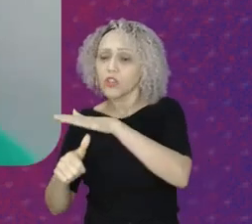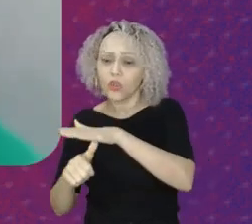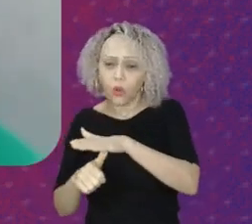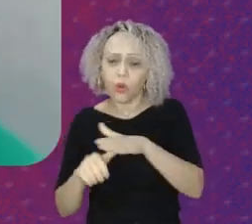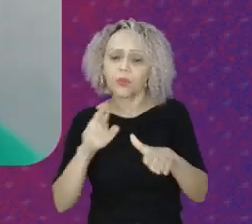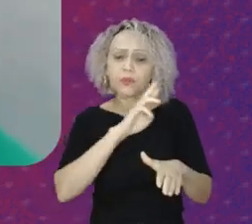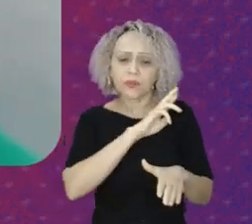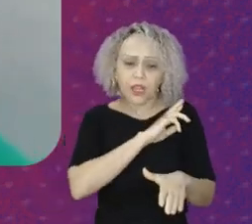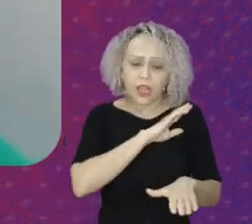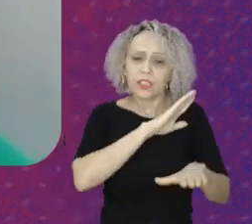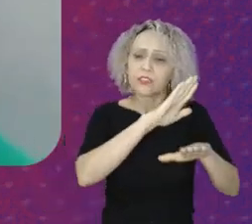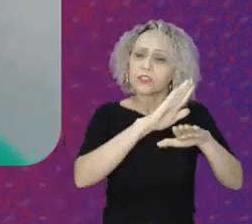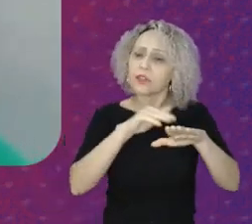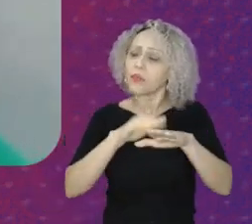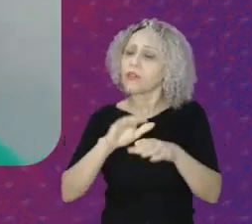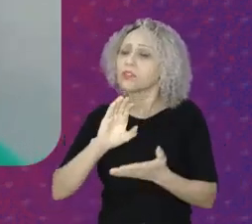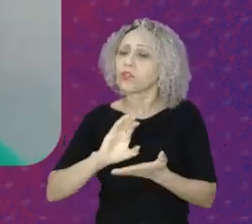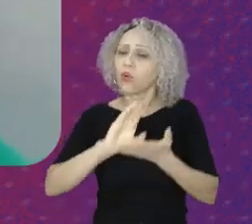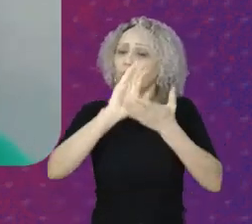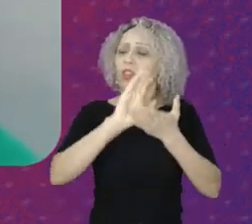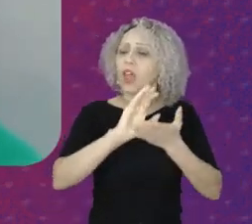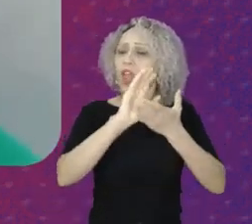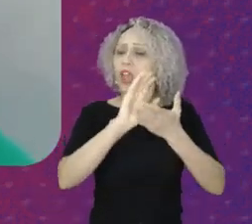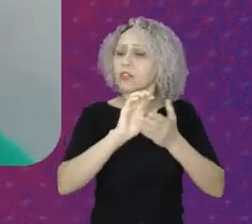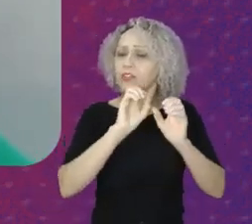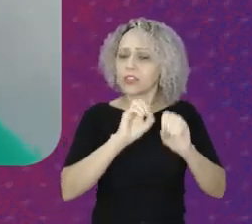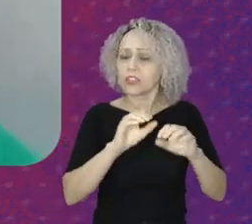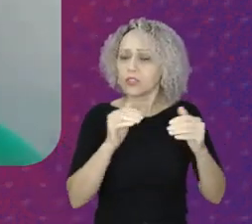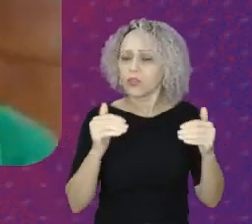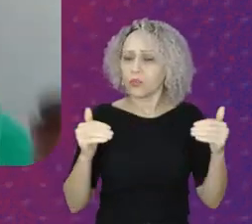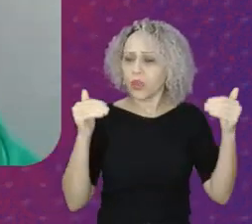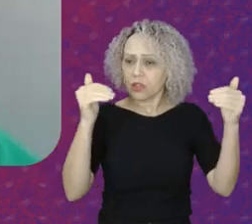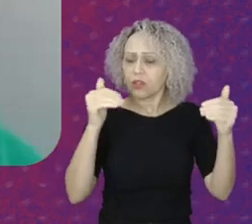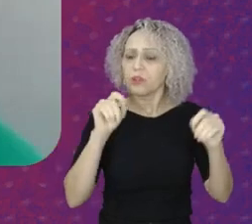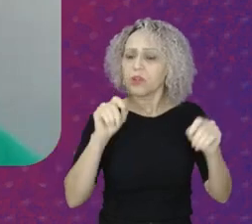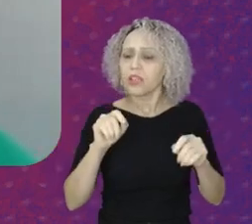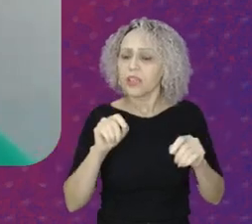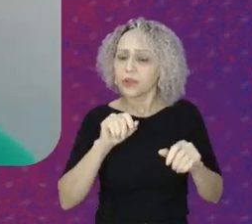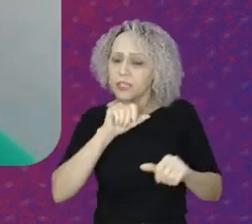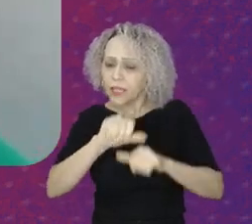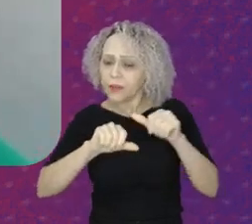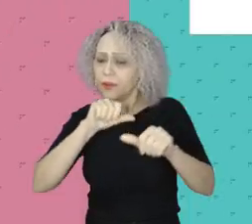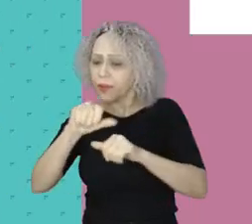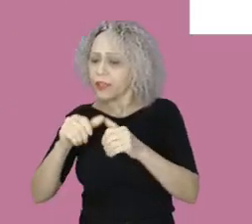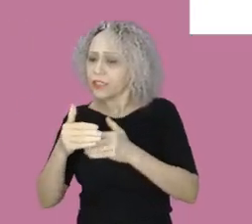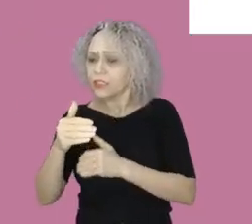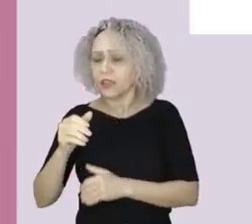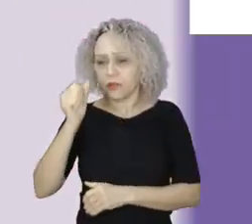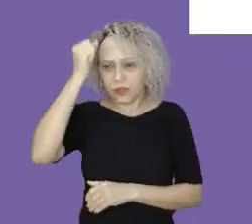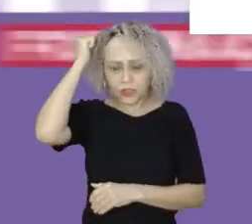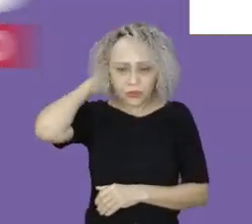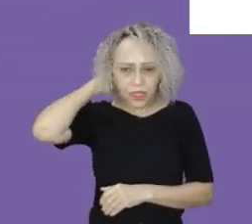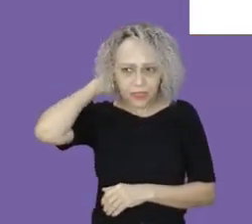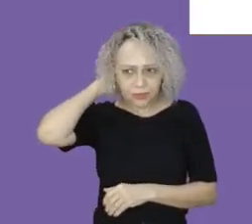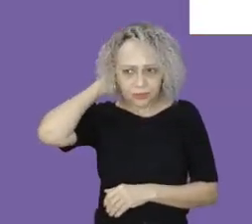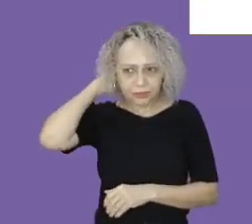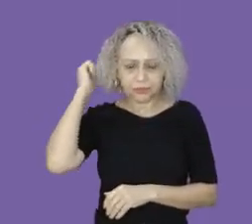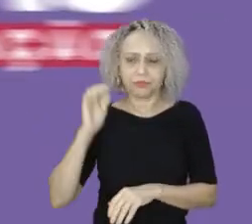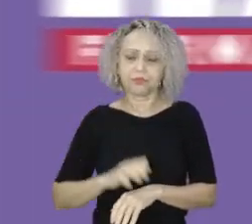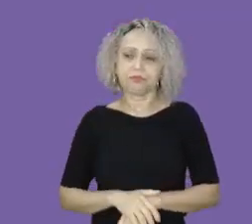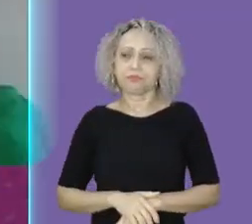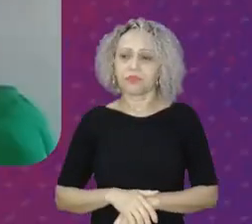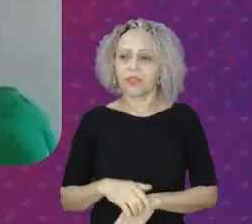seu conselho superior para que essas mudanças também façam parte dos próximos vestibulares. Eu vivi